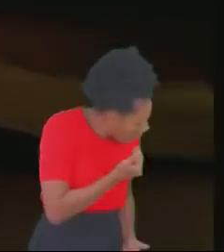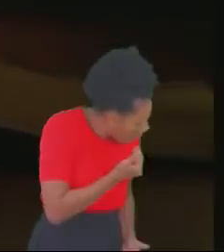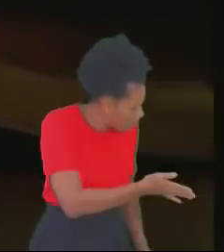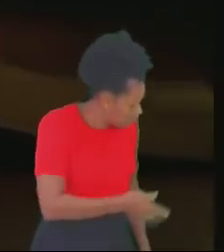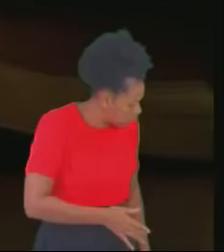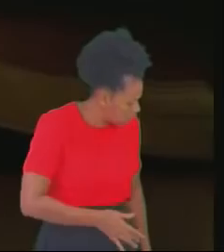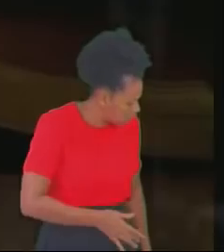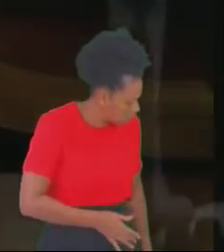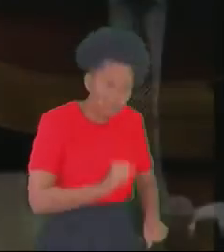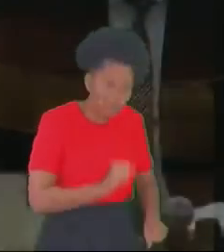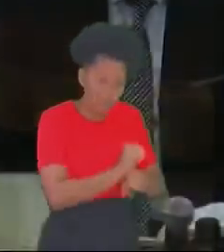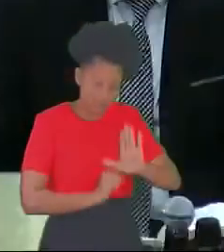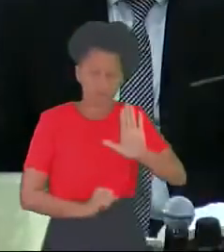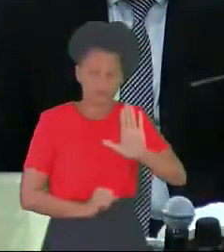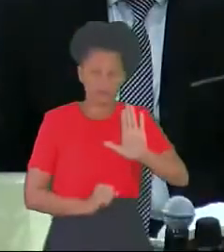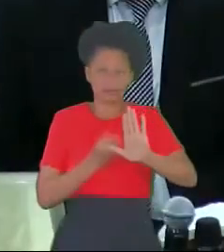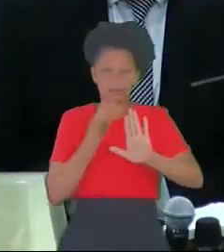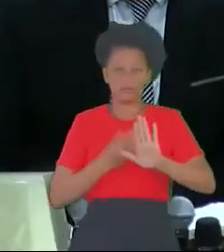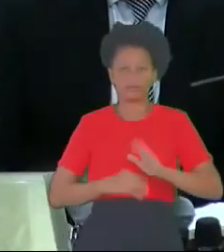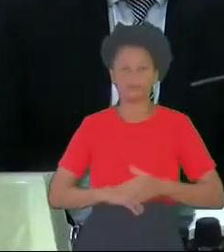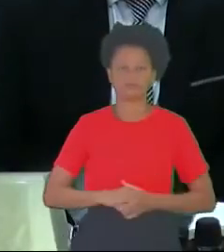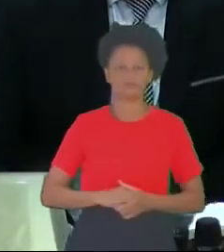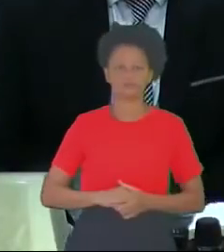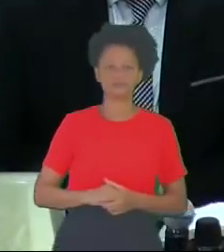aí, tá bom.